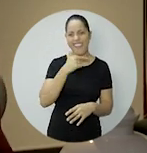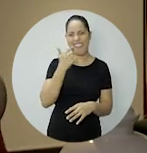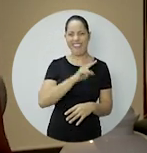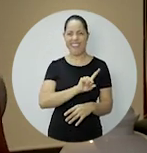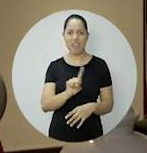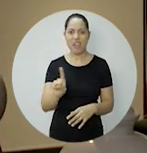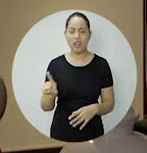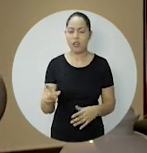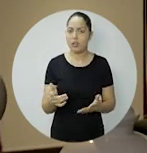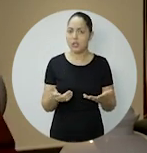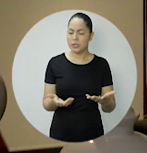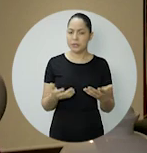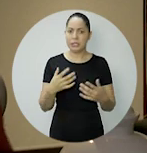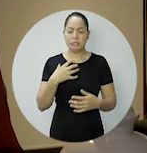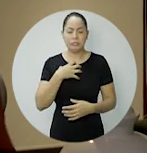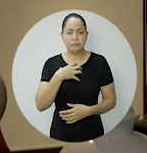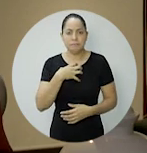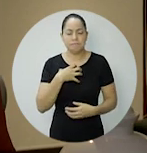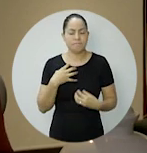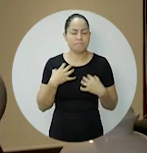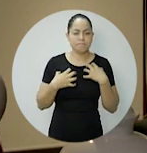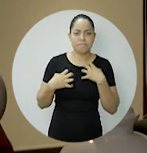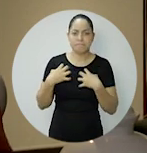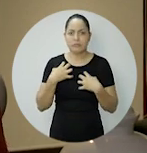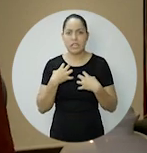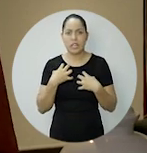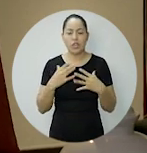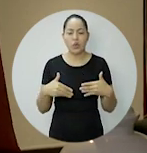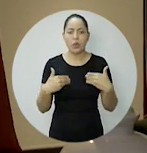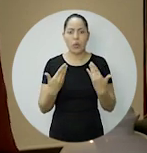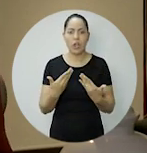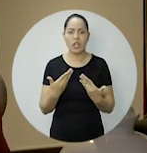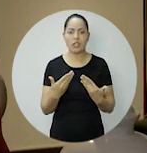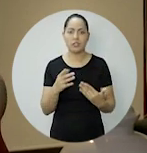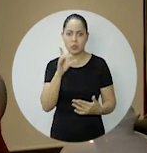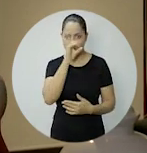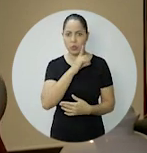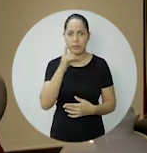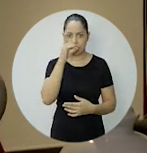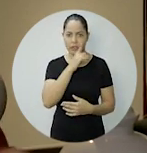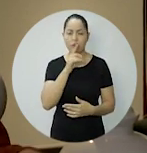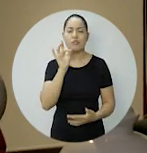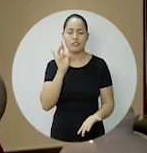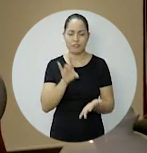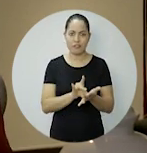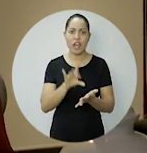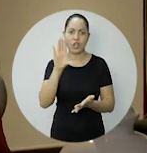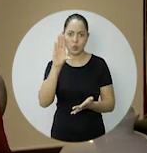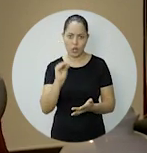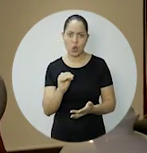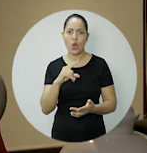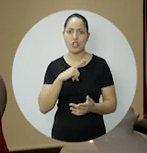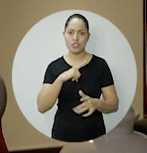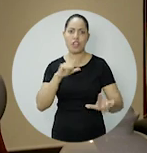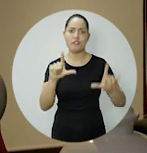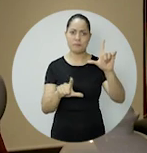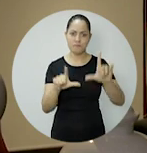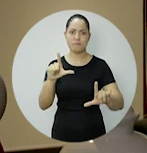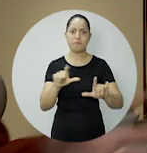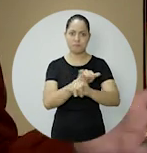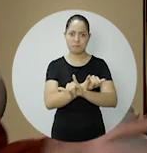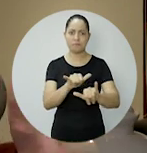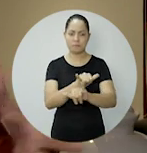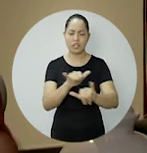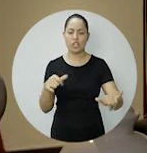rindo. E realmente, quando foi no domingo, ele passou em rede nacional,